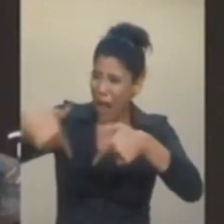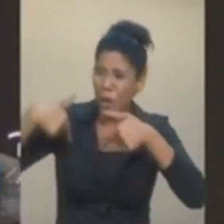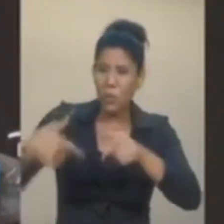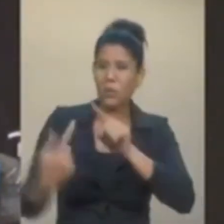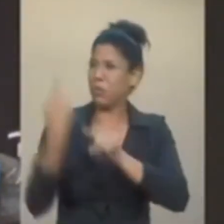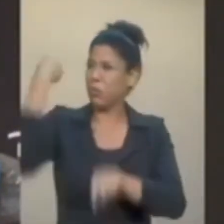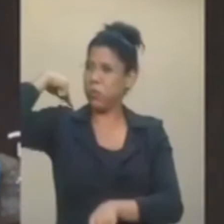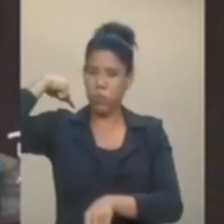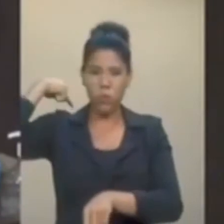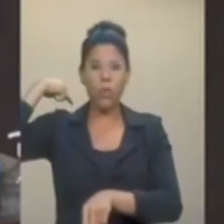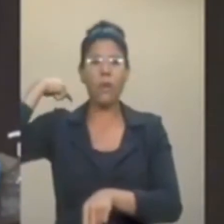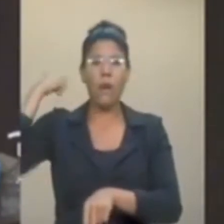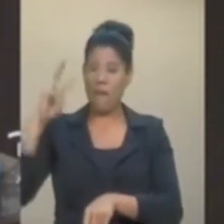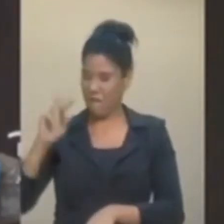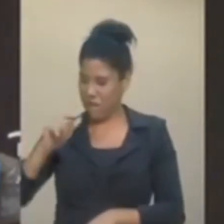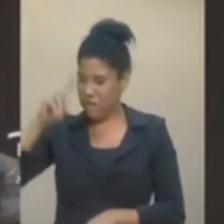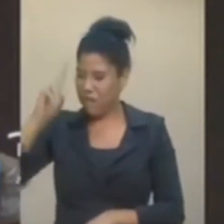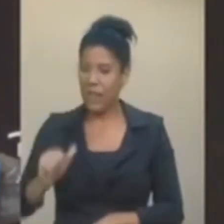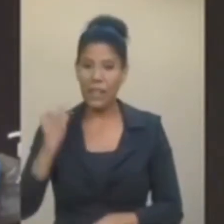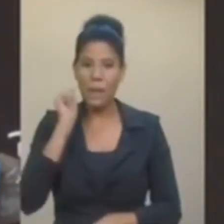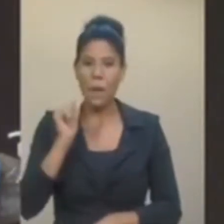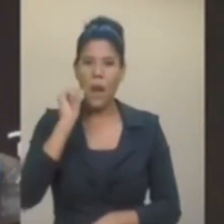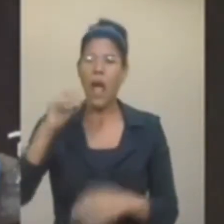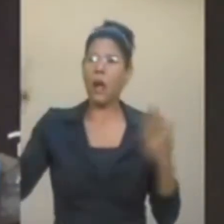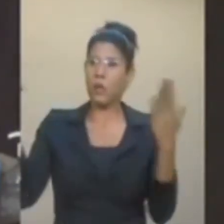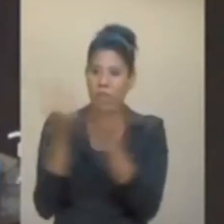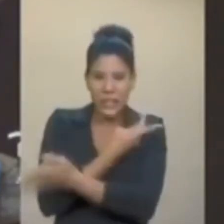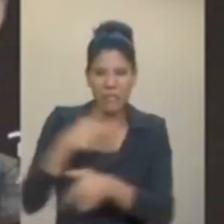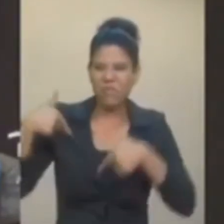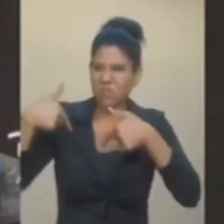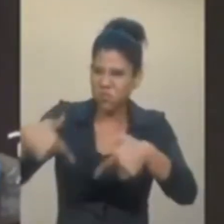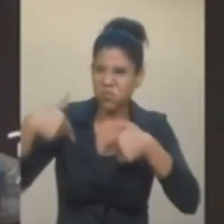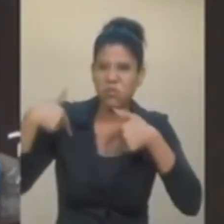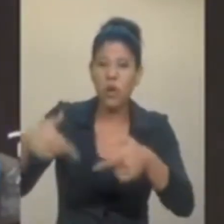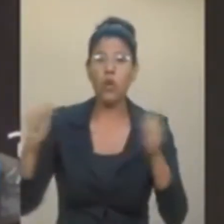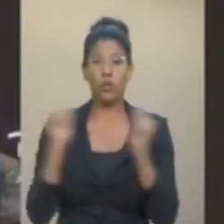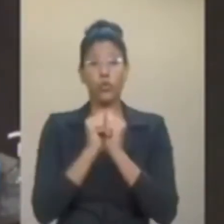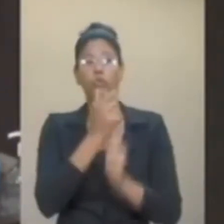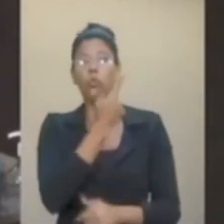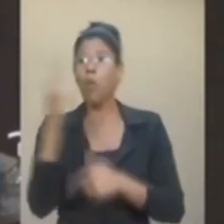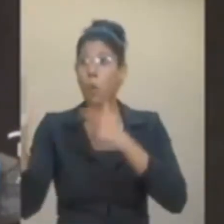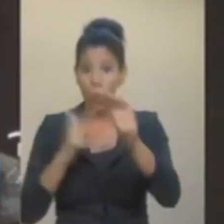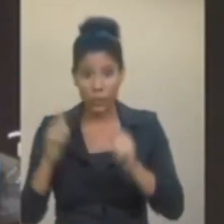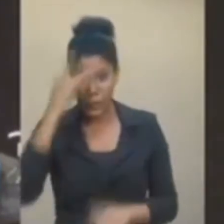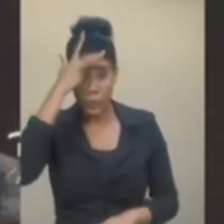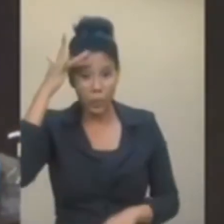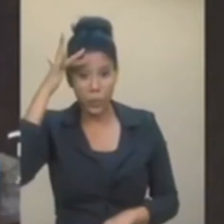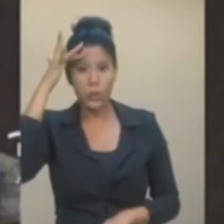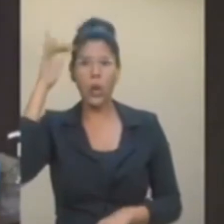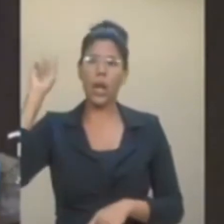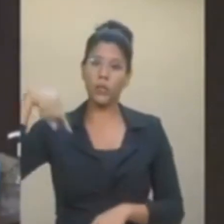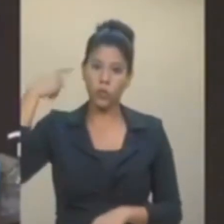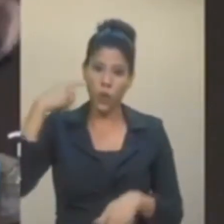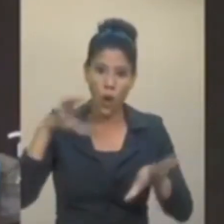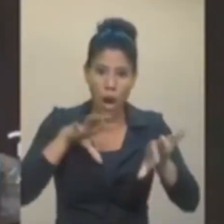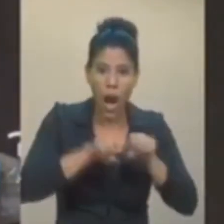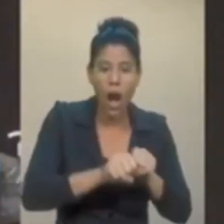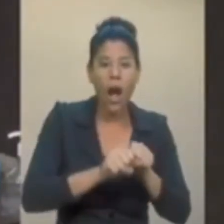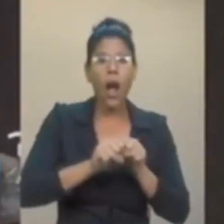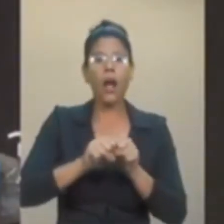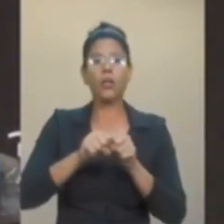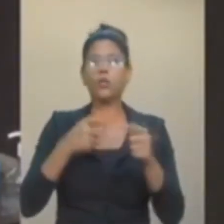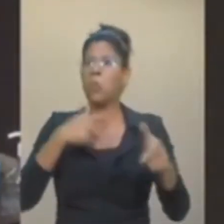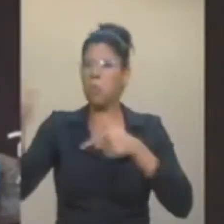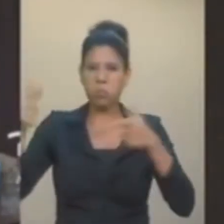pelas quais Wanda foi homenageada, que ela lutou tão bravamente, junto com outros causídicos, junto com outros advogados, junto com outros militantes